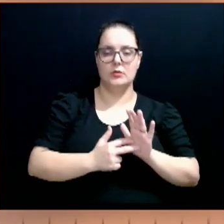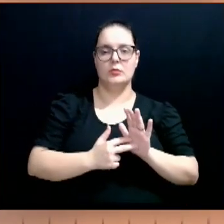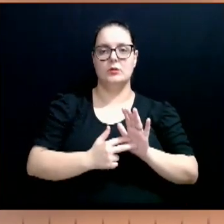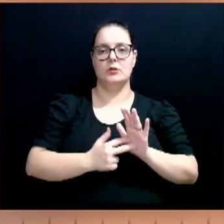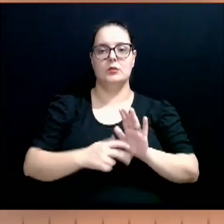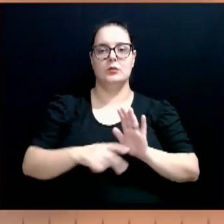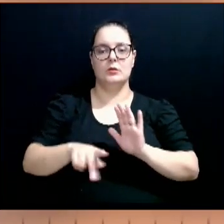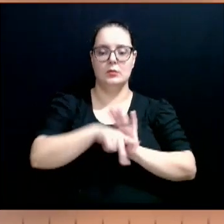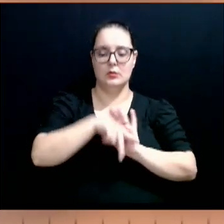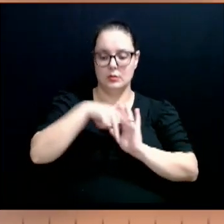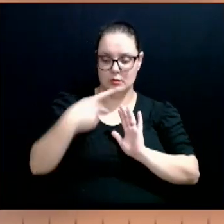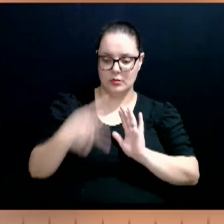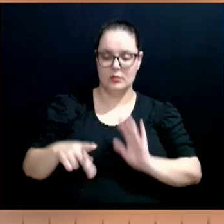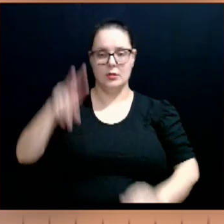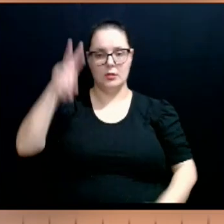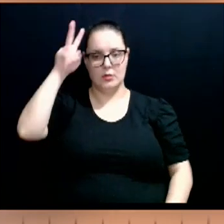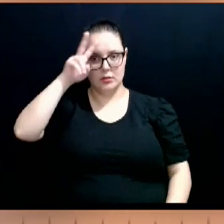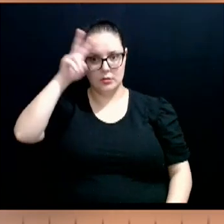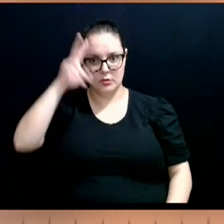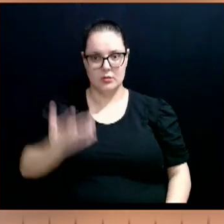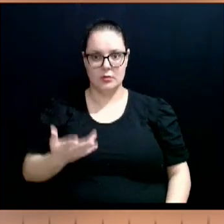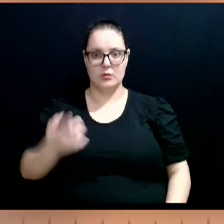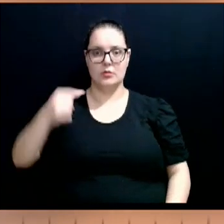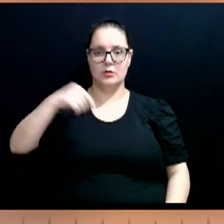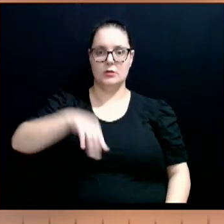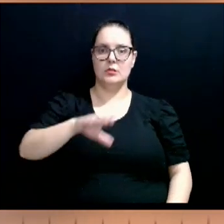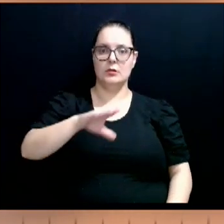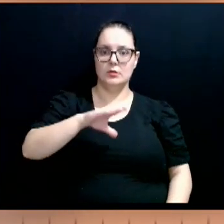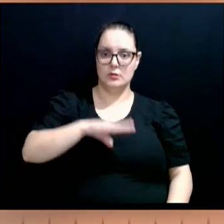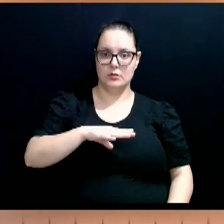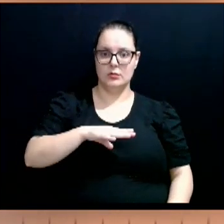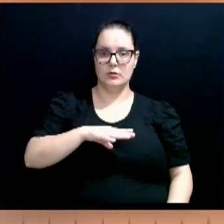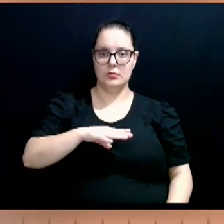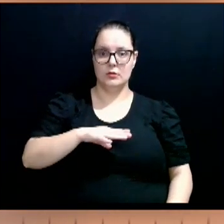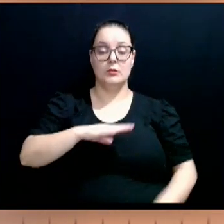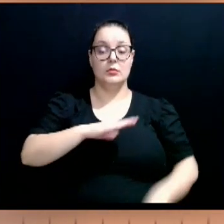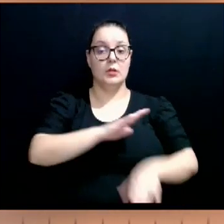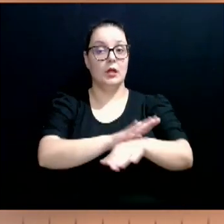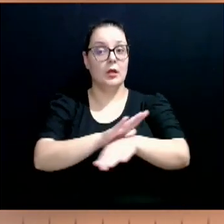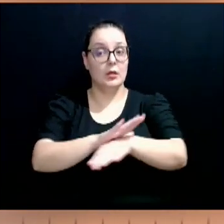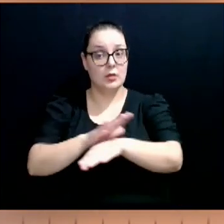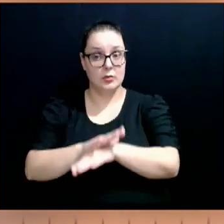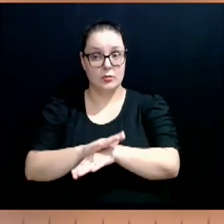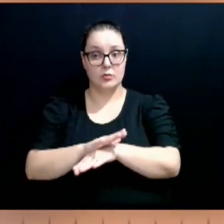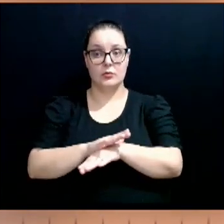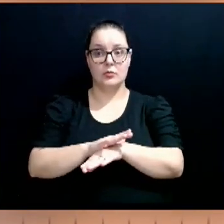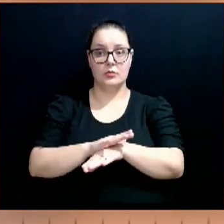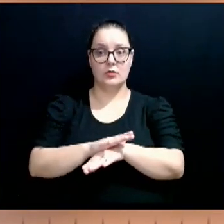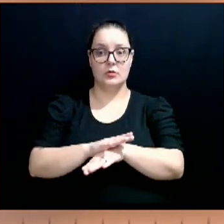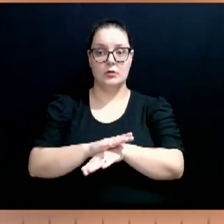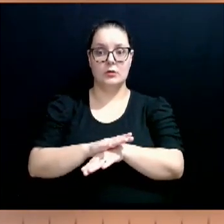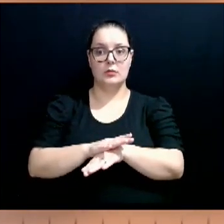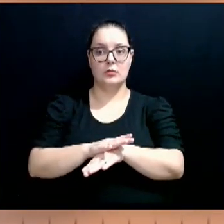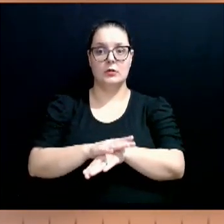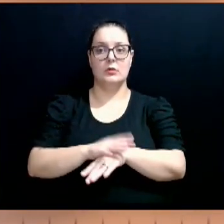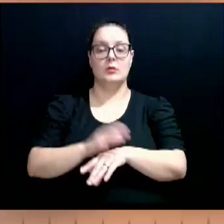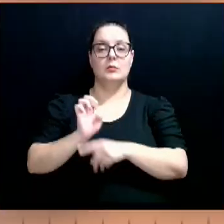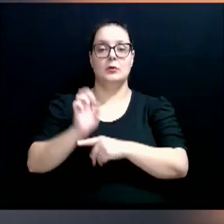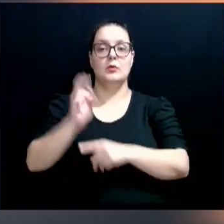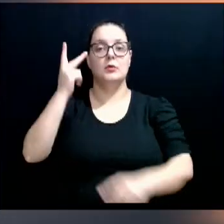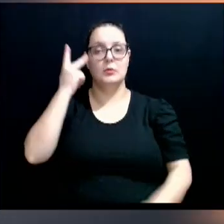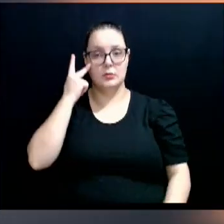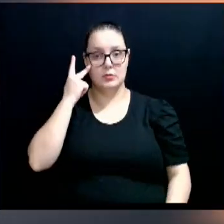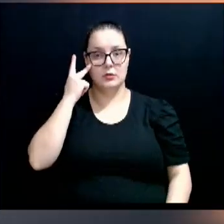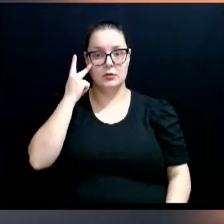da história desta cidade que tanto contribui para o estado de São Paulo e para o